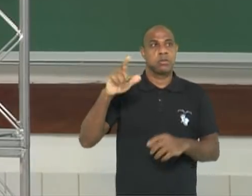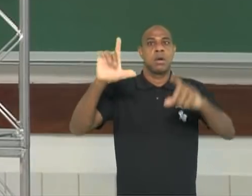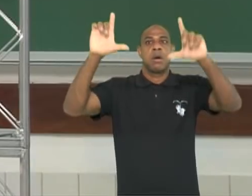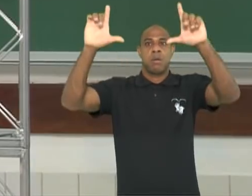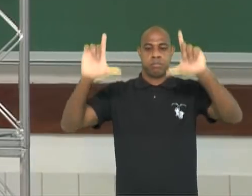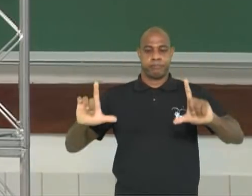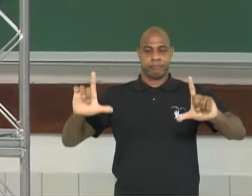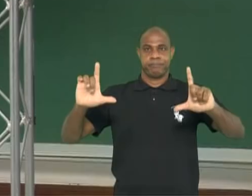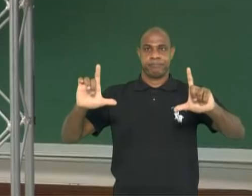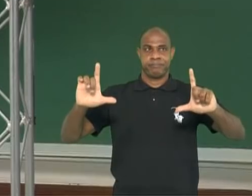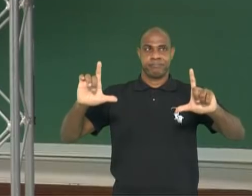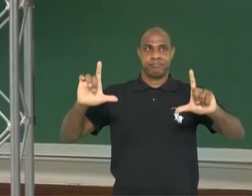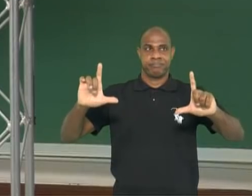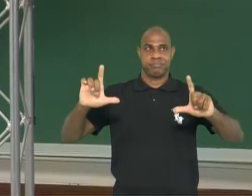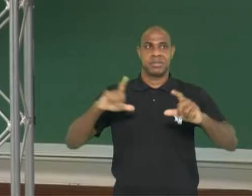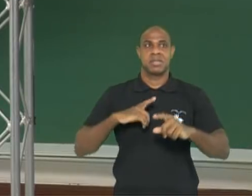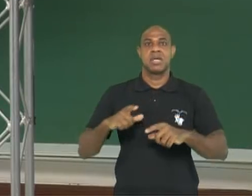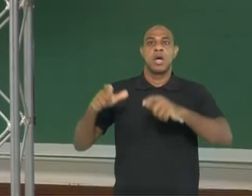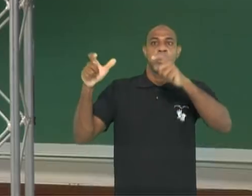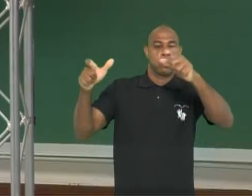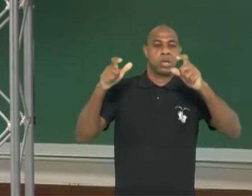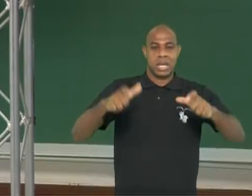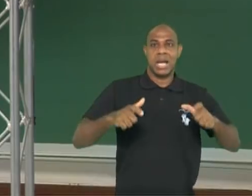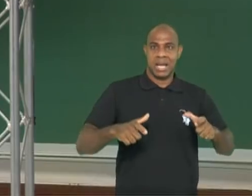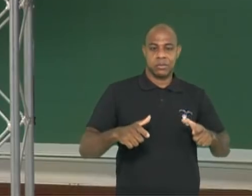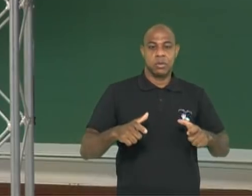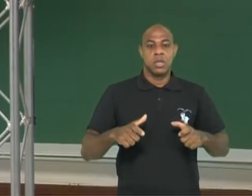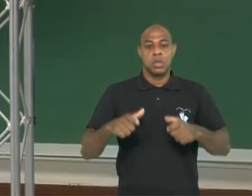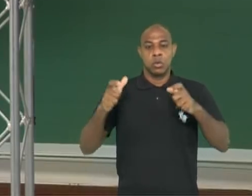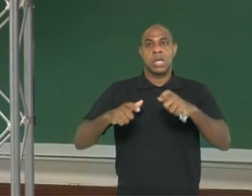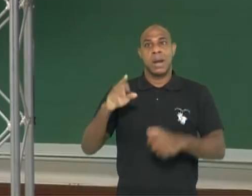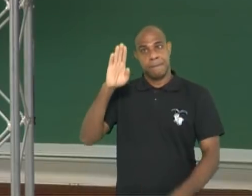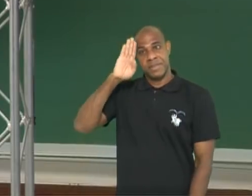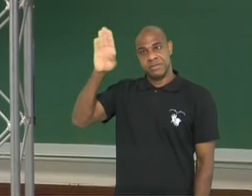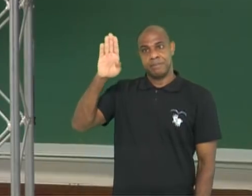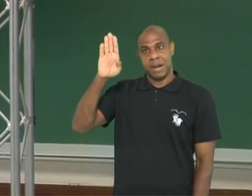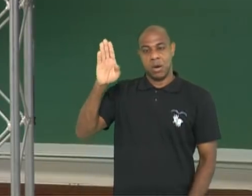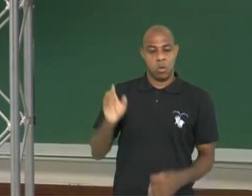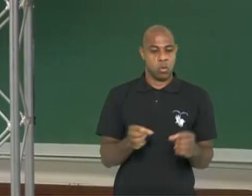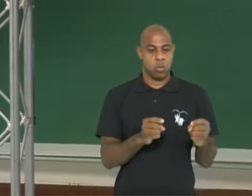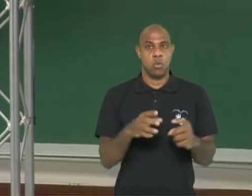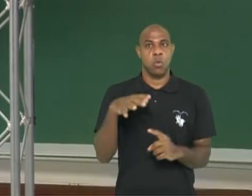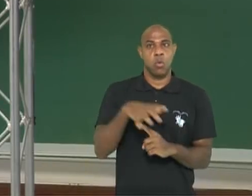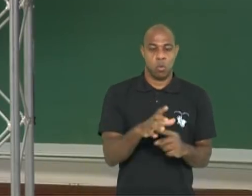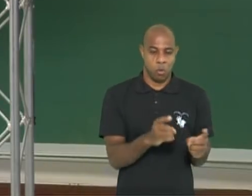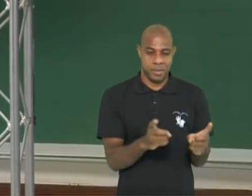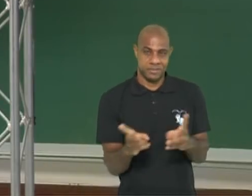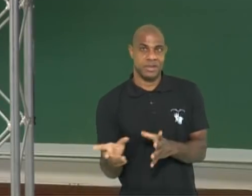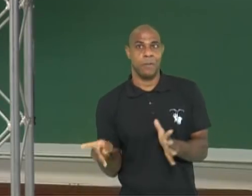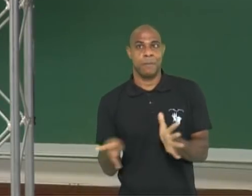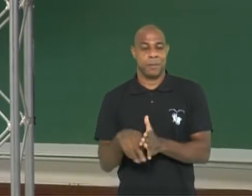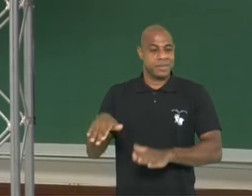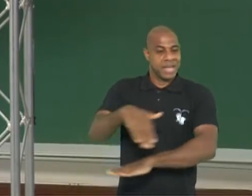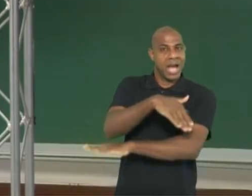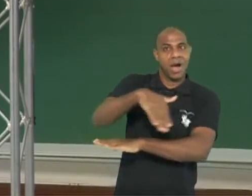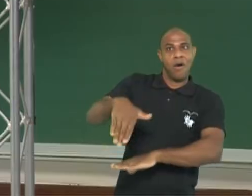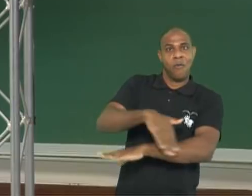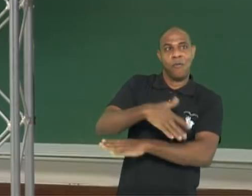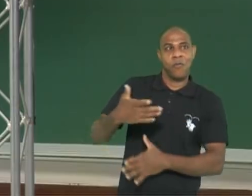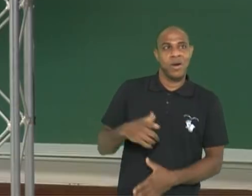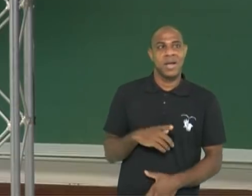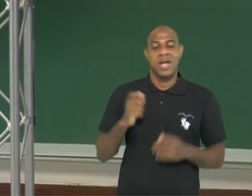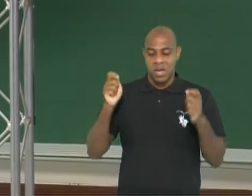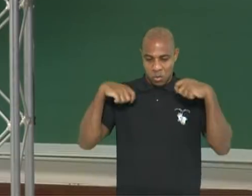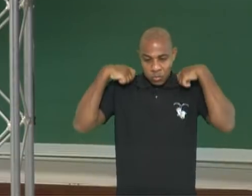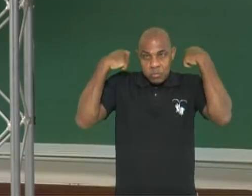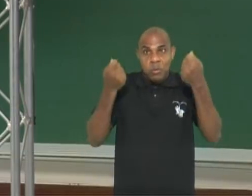abadias, colocados em pontos comerciais para que a vila pudesse... E normalmente um monge, tinha que ser, né, responsável por tocar ali às 6